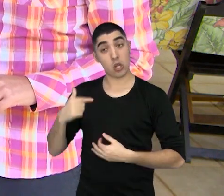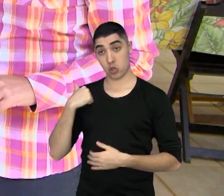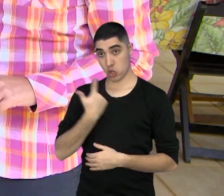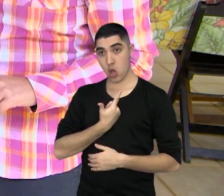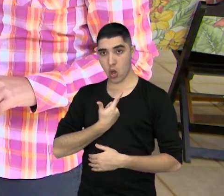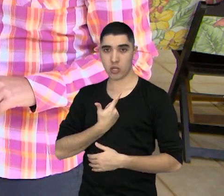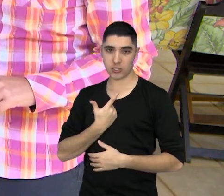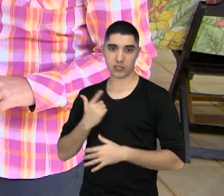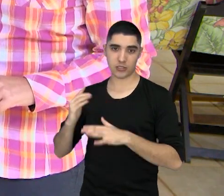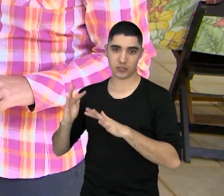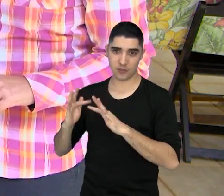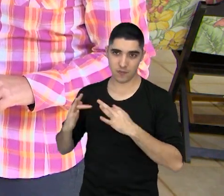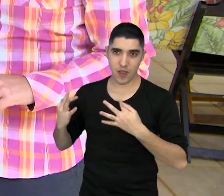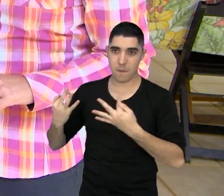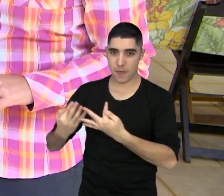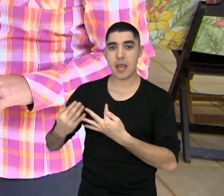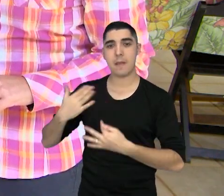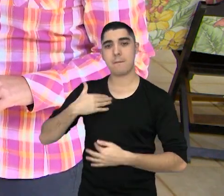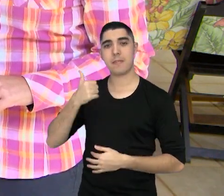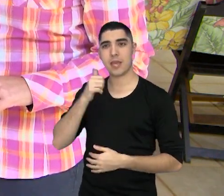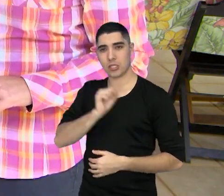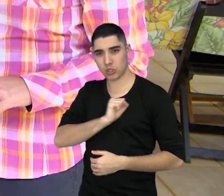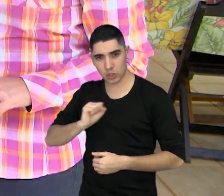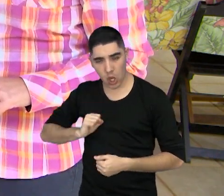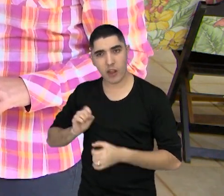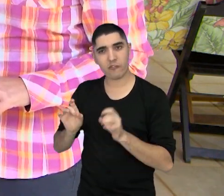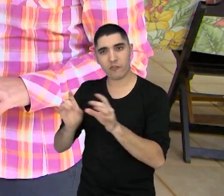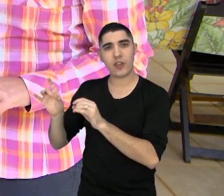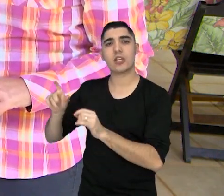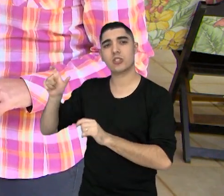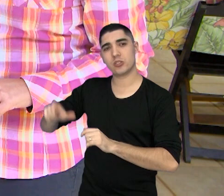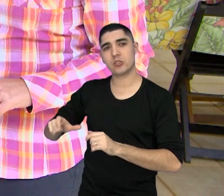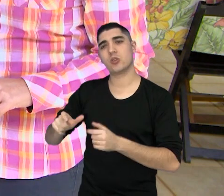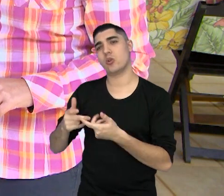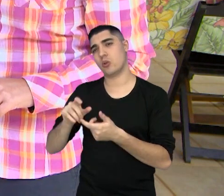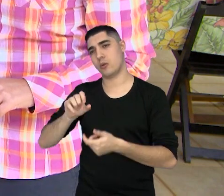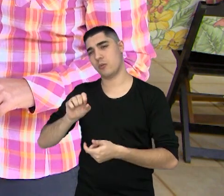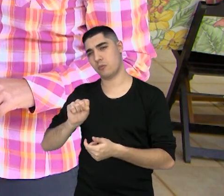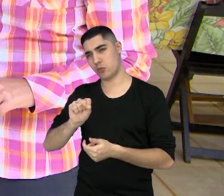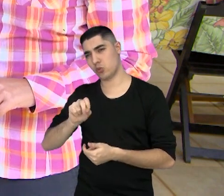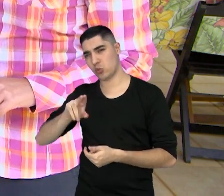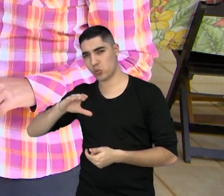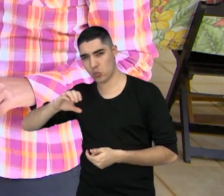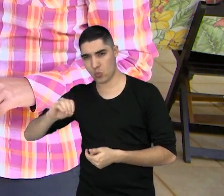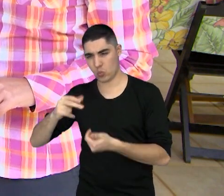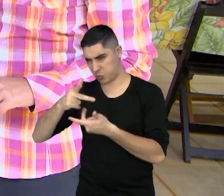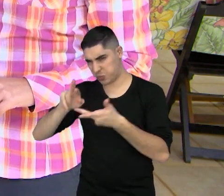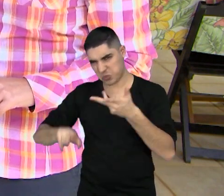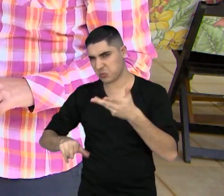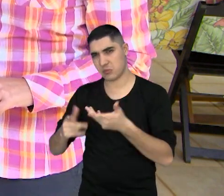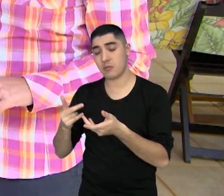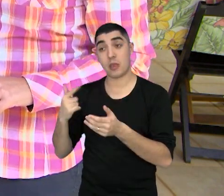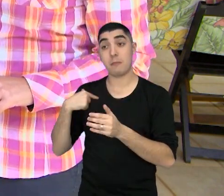né, a Abi, a minha sogra, a dona Mitsuko, mas as irmãs, o sobrinho